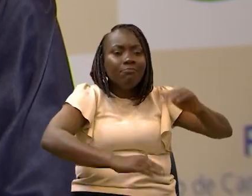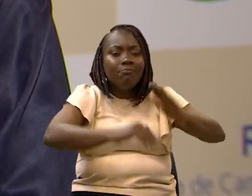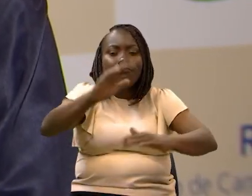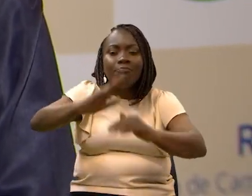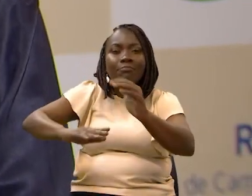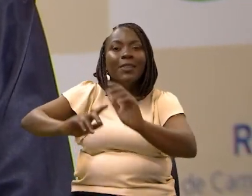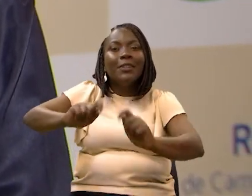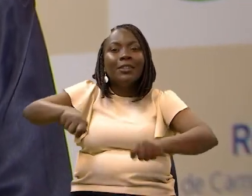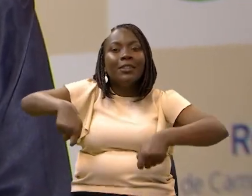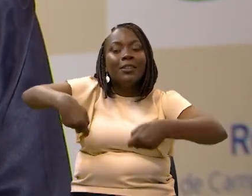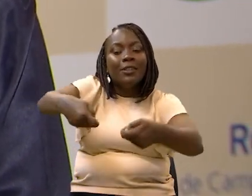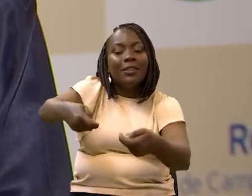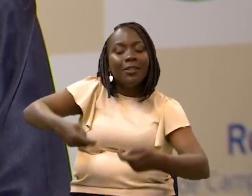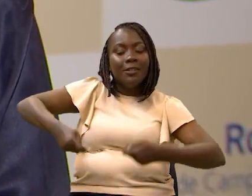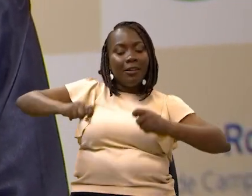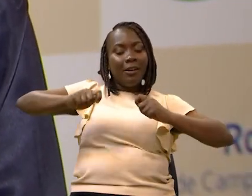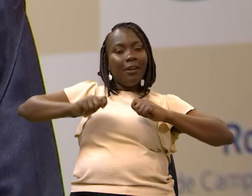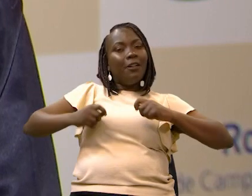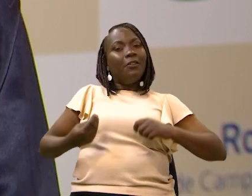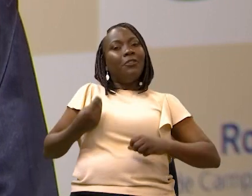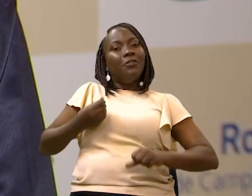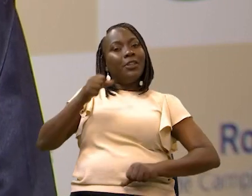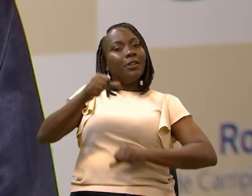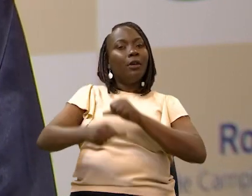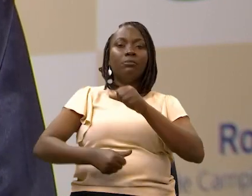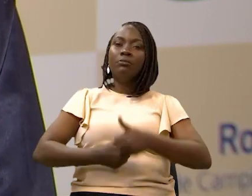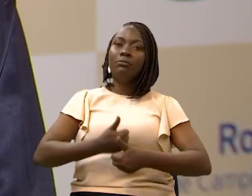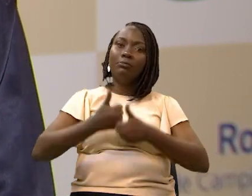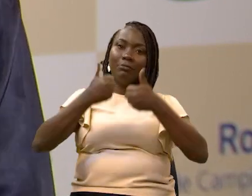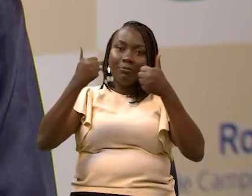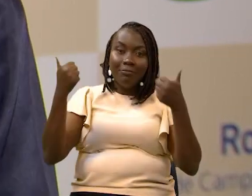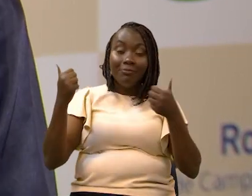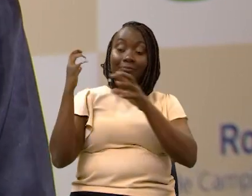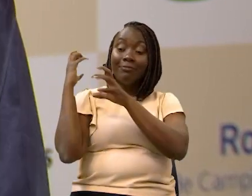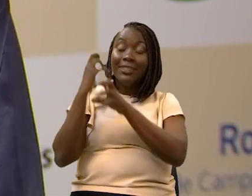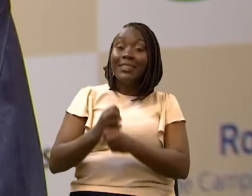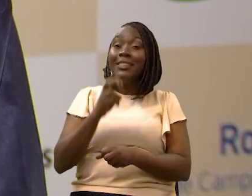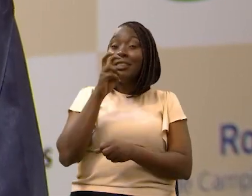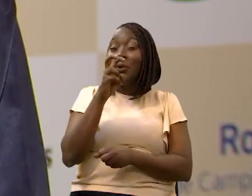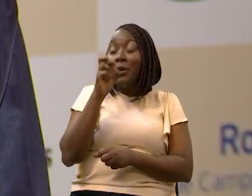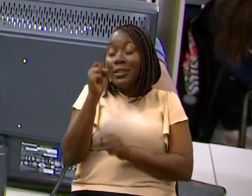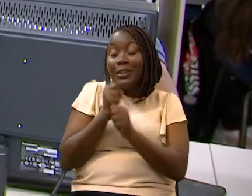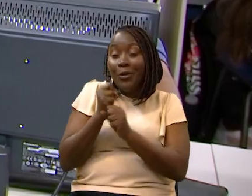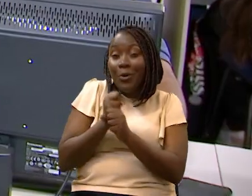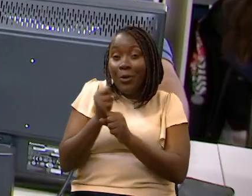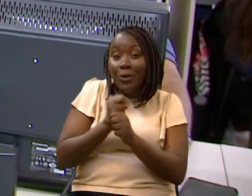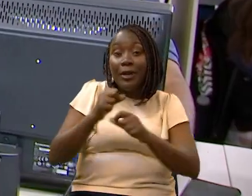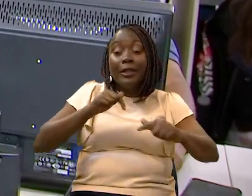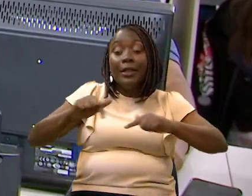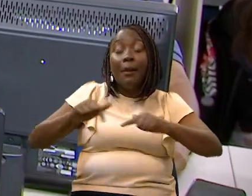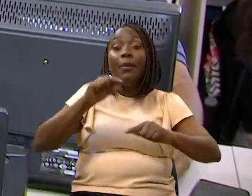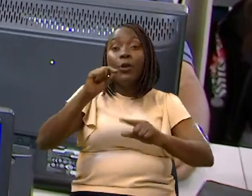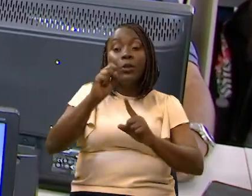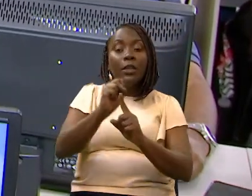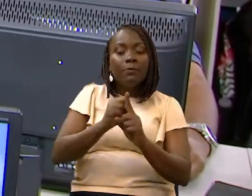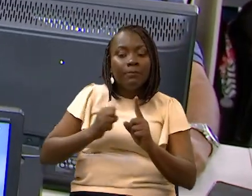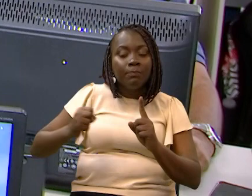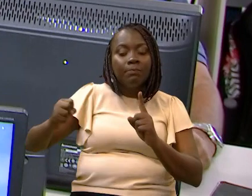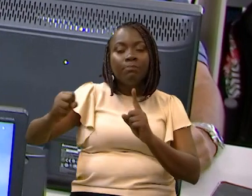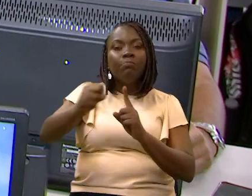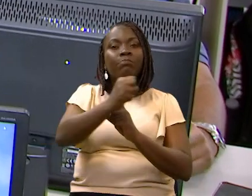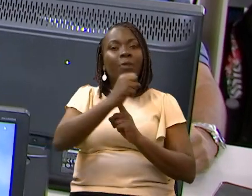transformar vidas. Então, nesses 58 anos, o Patrulheiros tem trabalhado com a socioaprendizagem,